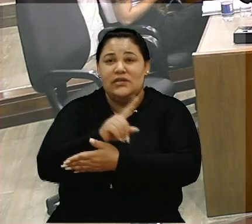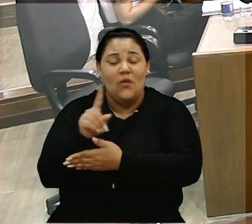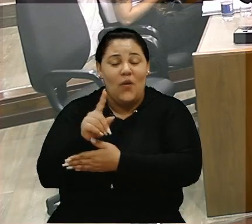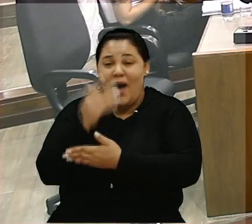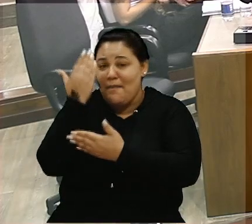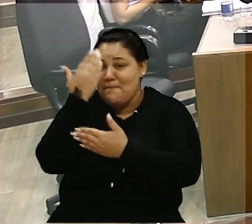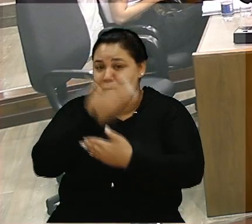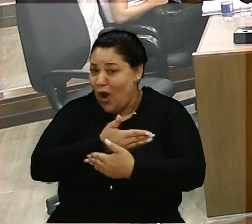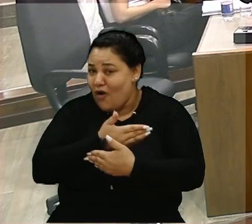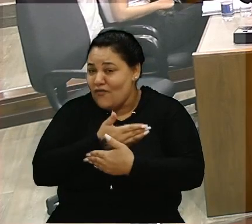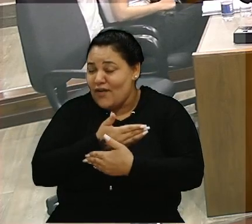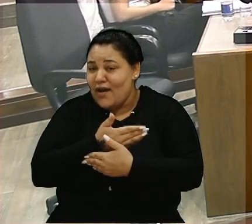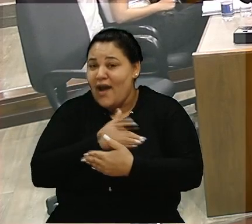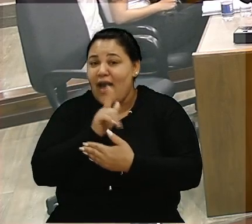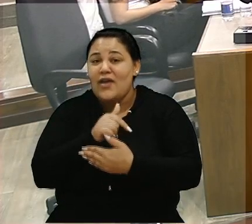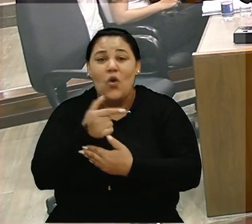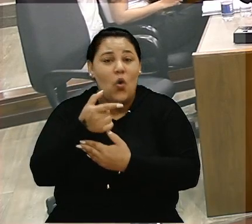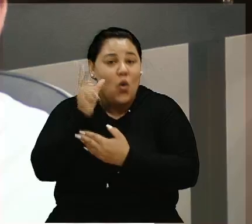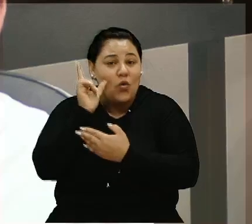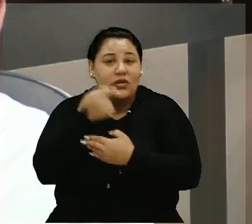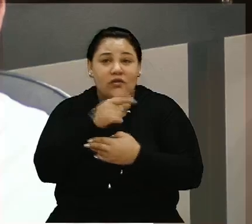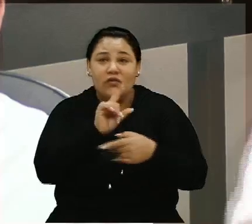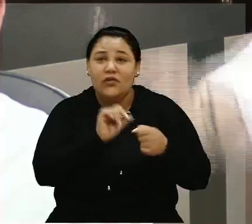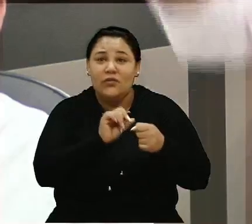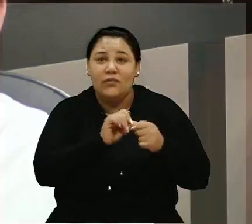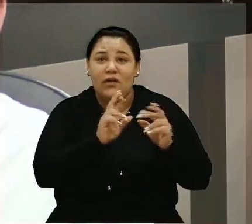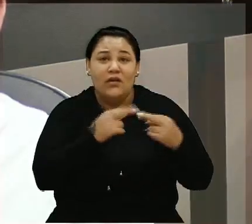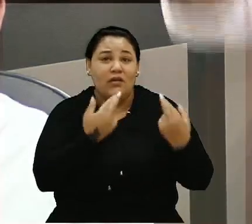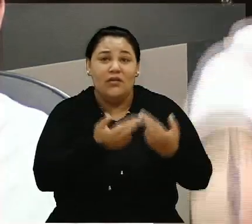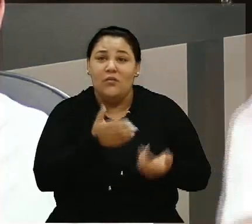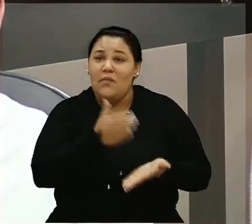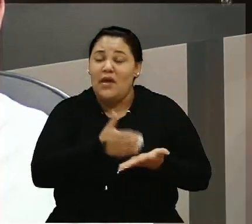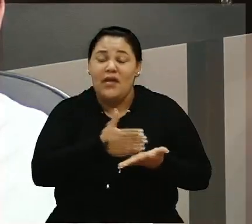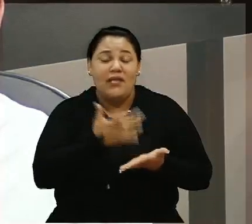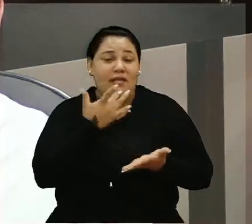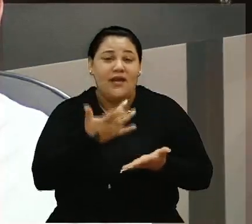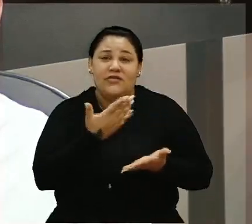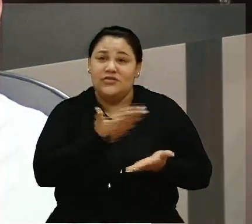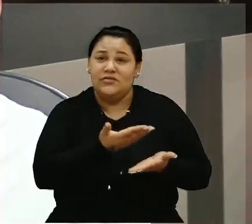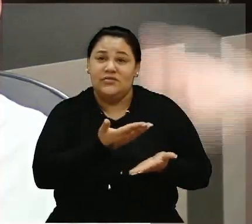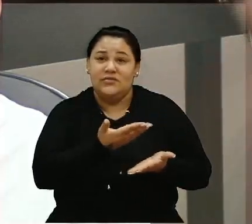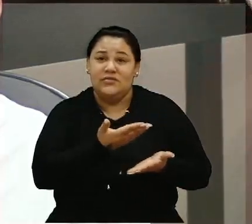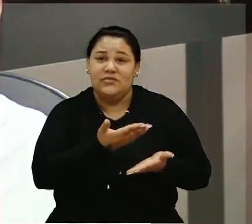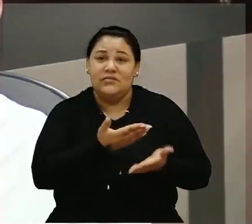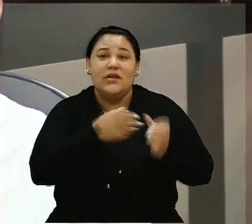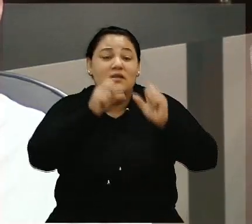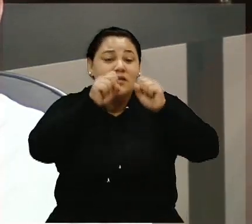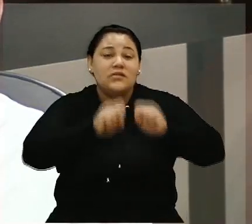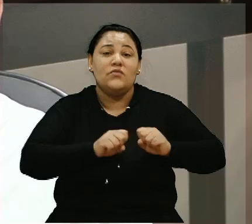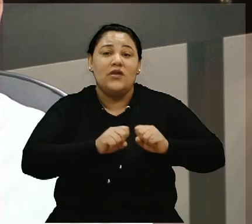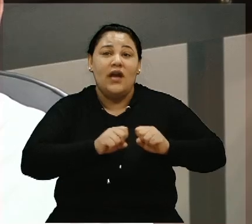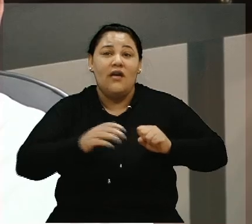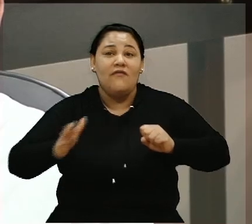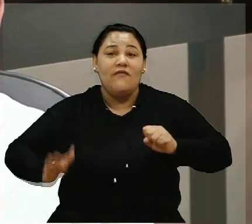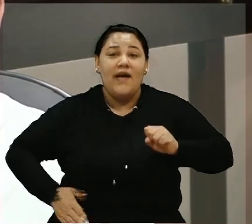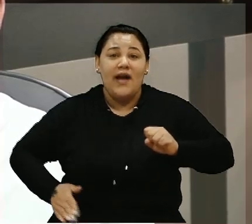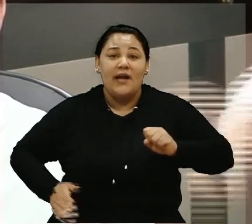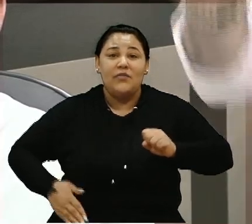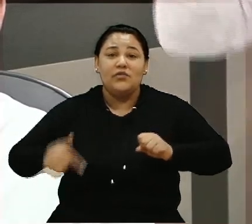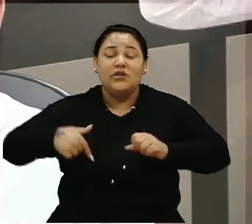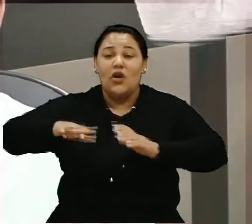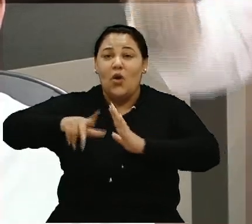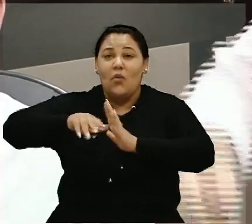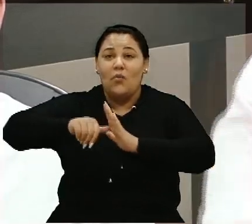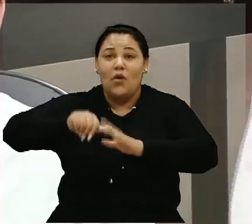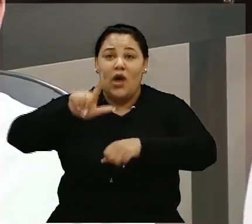prova que não é porque ontem eu fui numa audiência, no meio da tarde, 4 horas, tinha uma audiência para testemunhar contra vagabundos que roubaram a loja que eu trabalhava